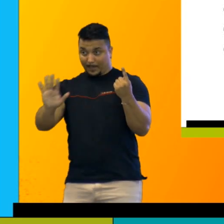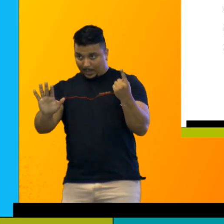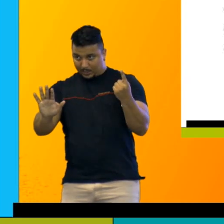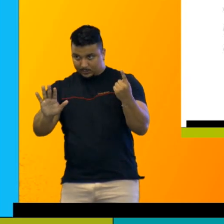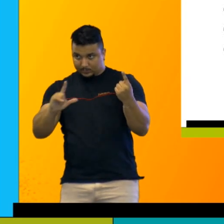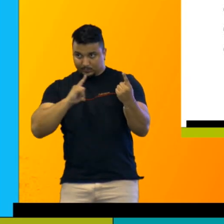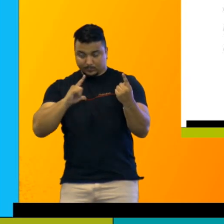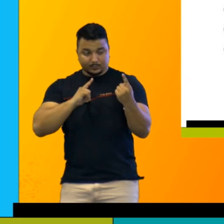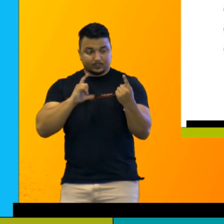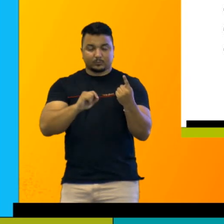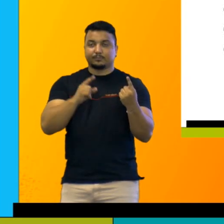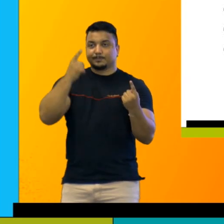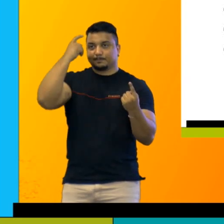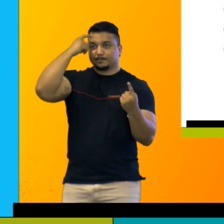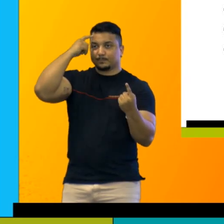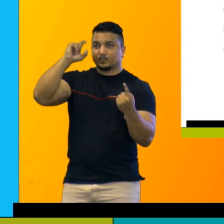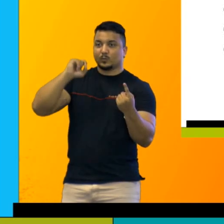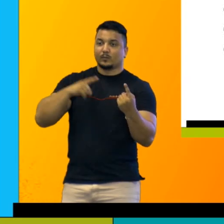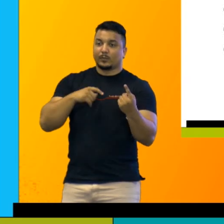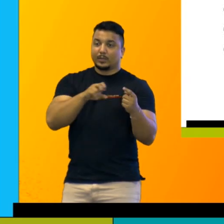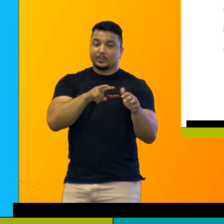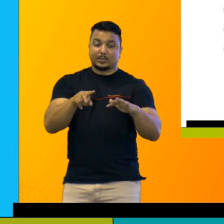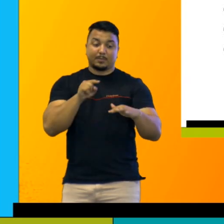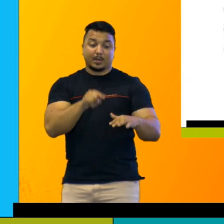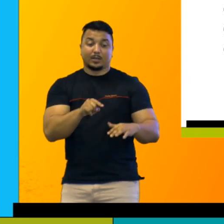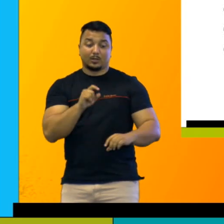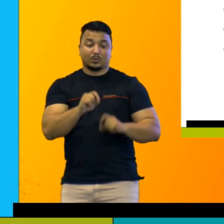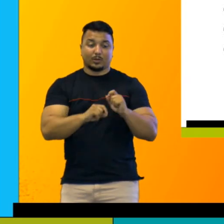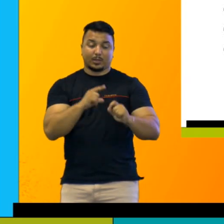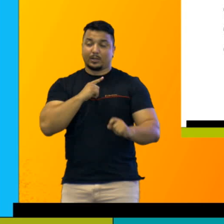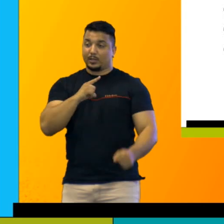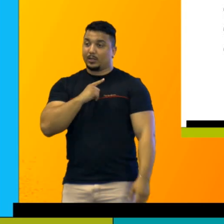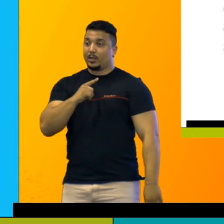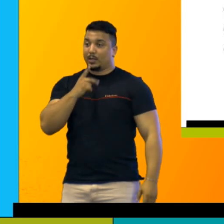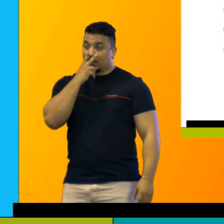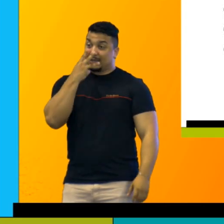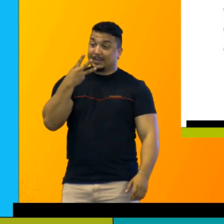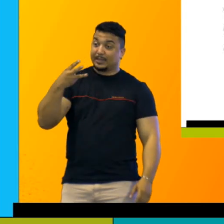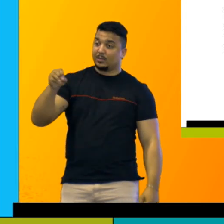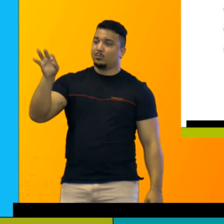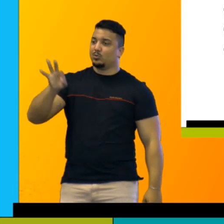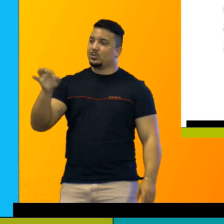mas suponha que naquela semana lá tenha sido 30% a